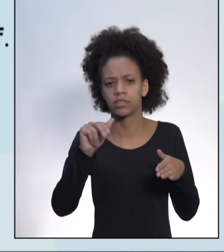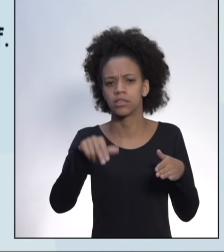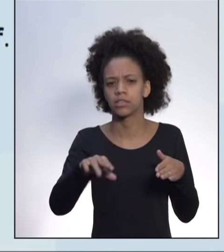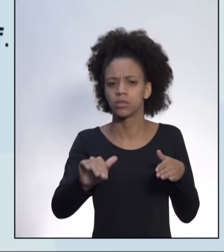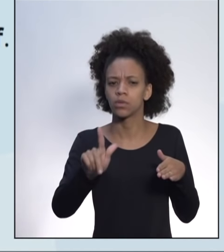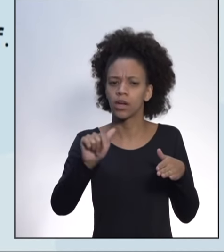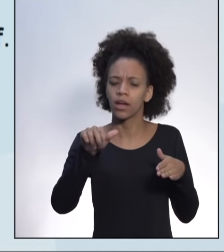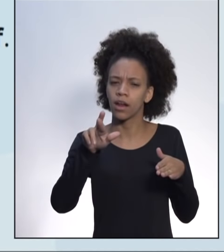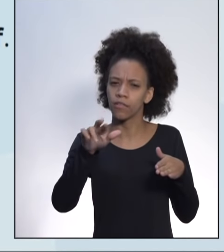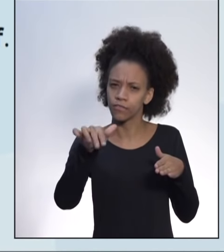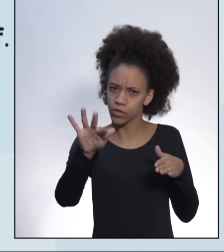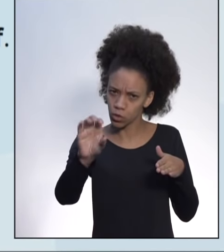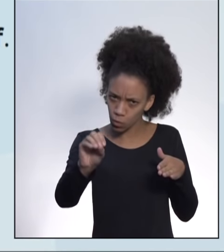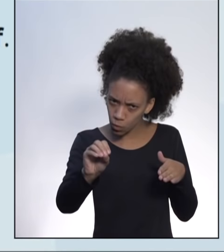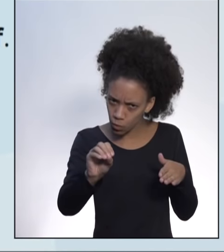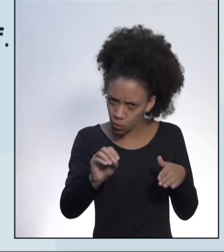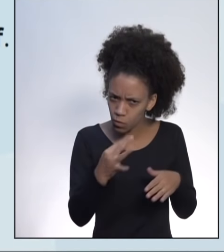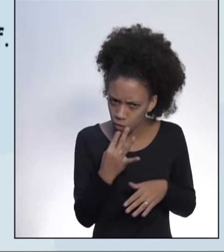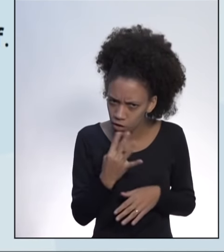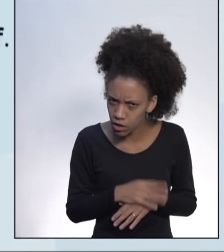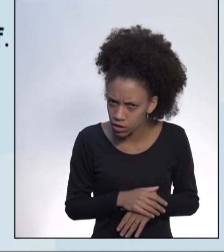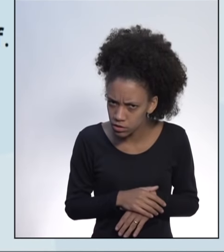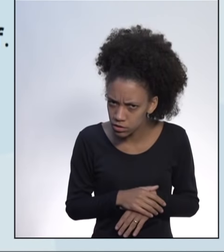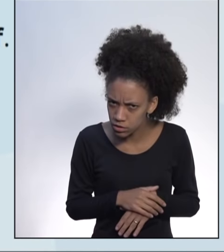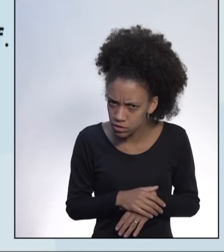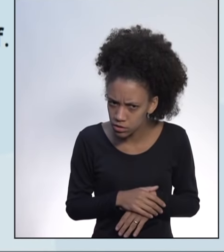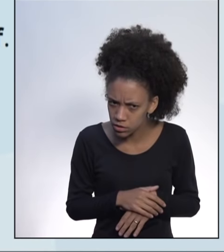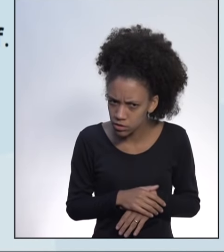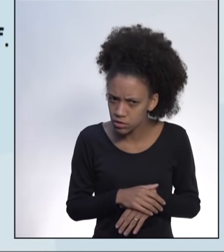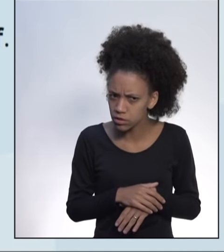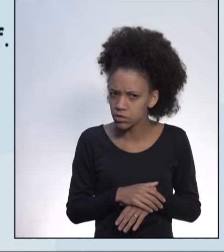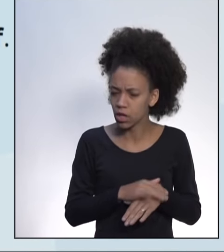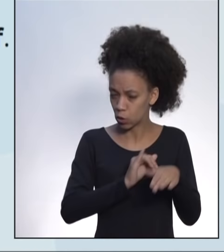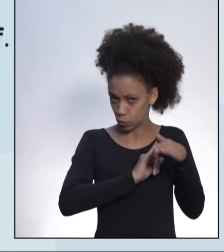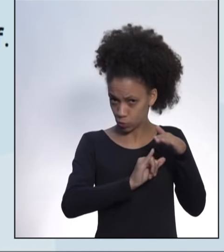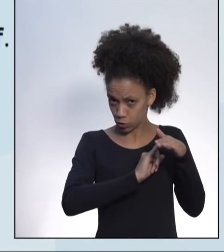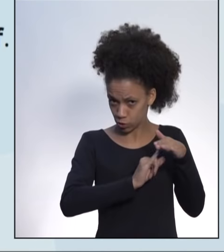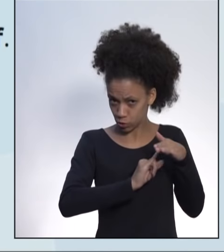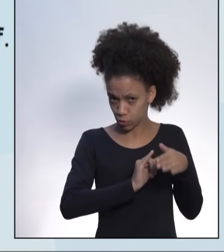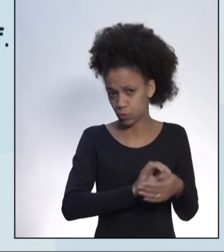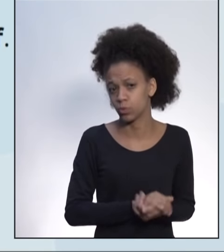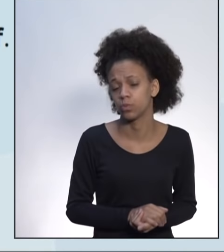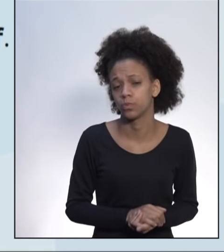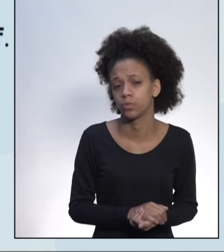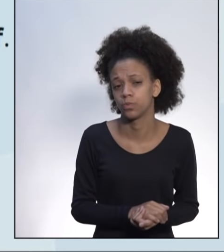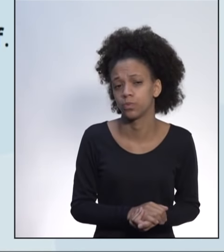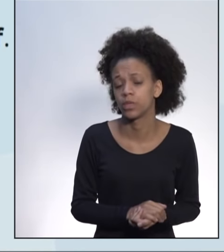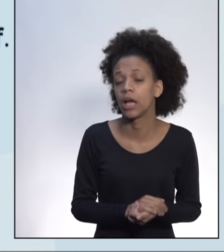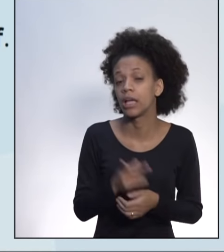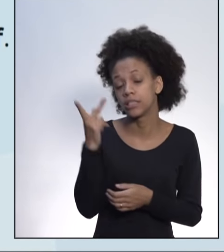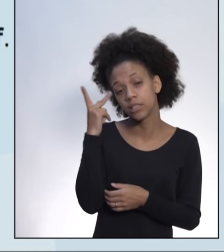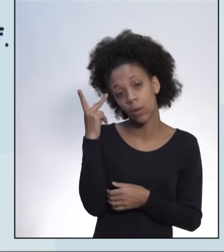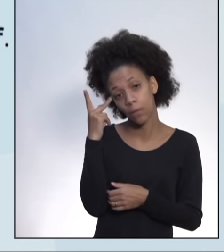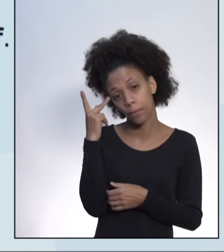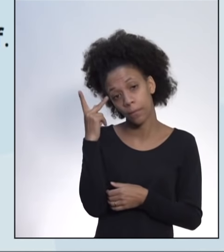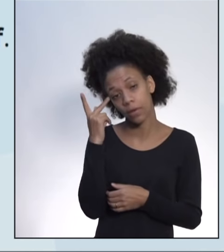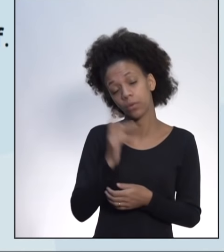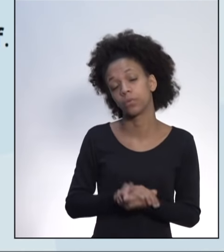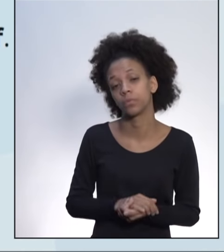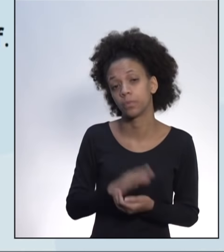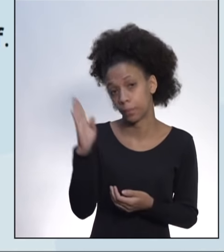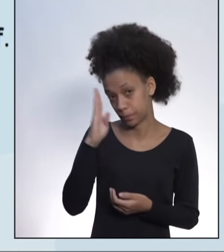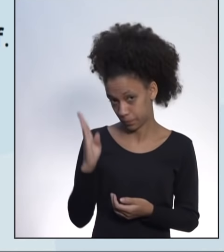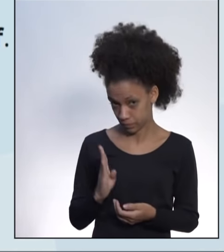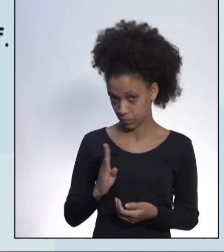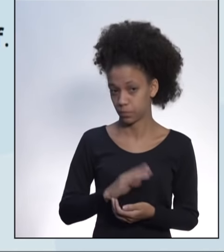conhecem o instituto oceanográfico dia não instituto oceanográfico esses em são paulo em são paulo